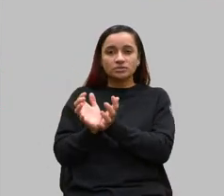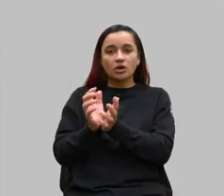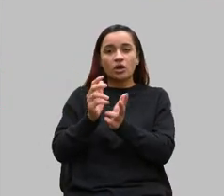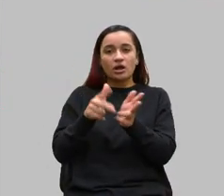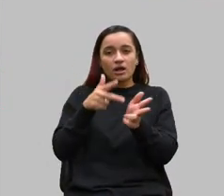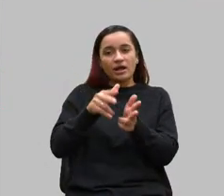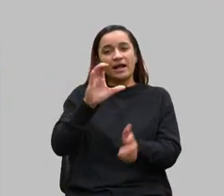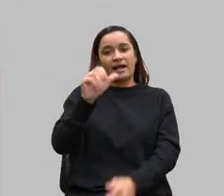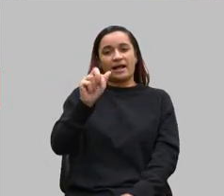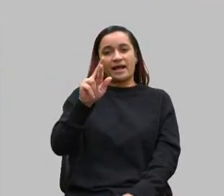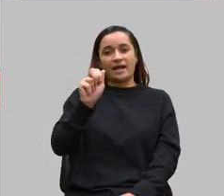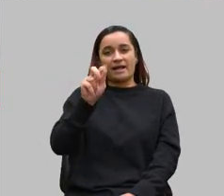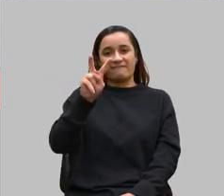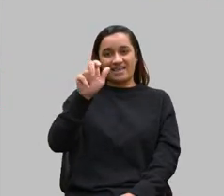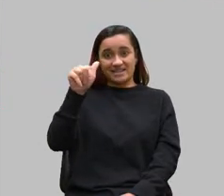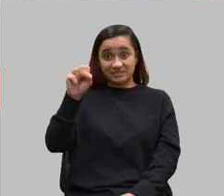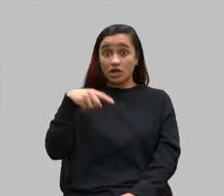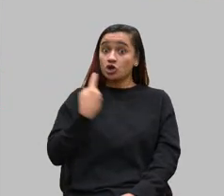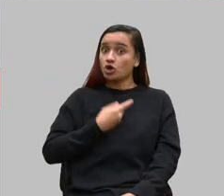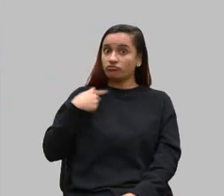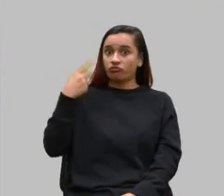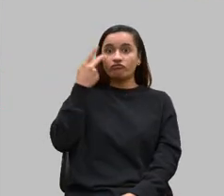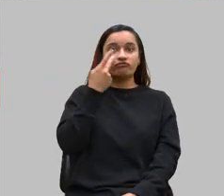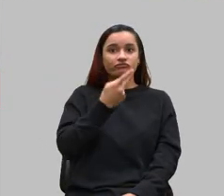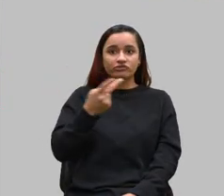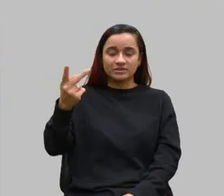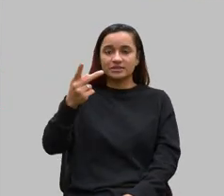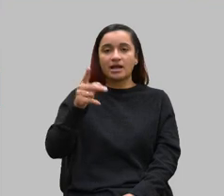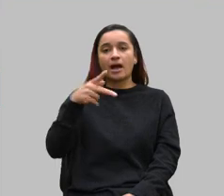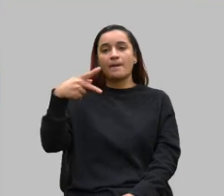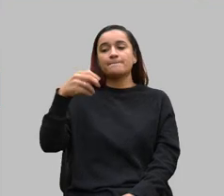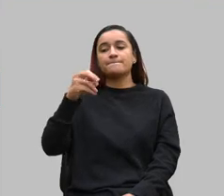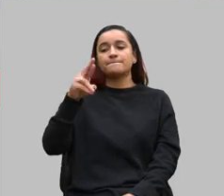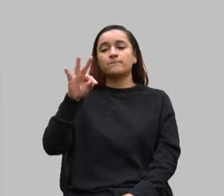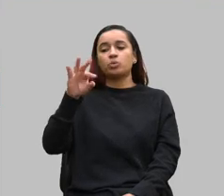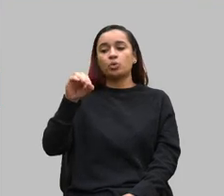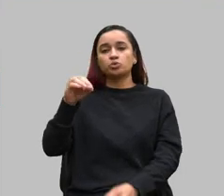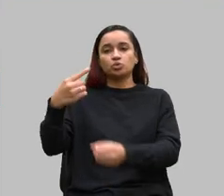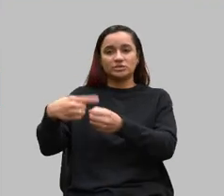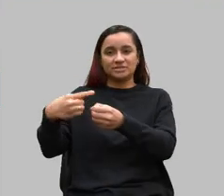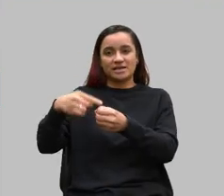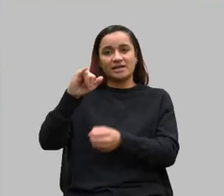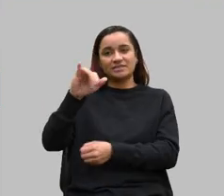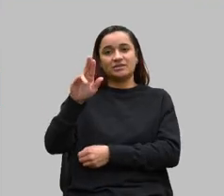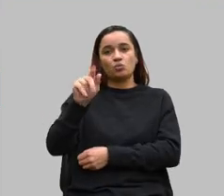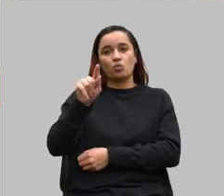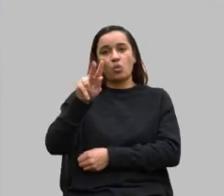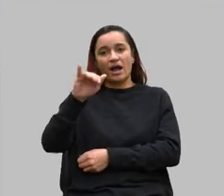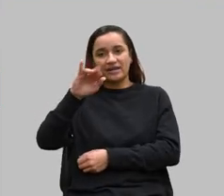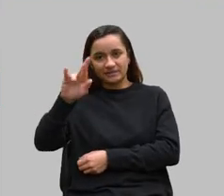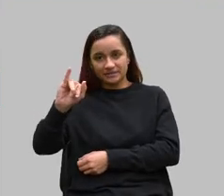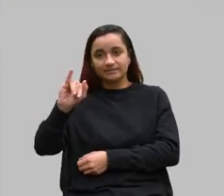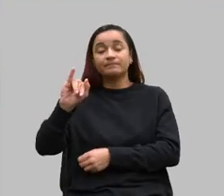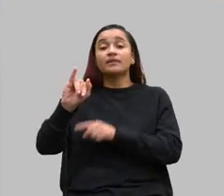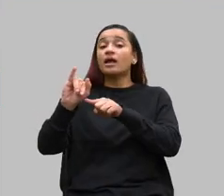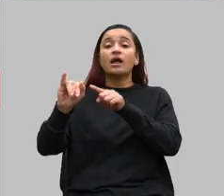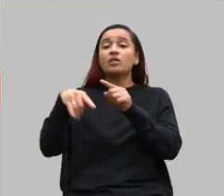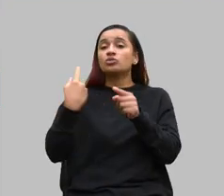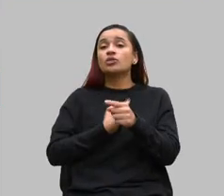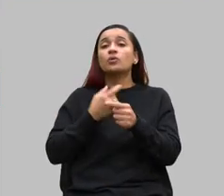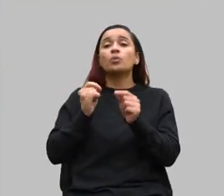Araguari e lá tem uma pera e vai sendo embarcado num vagão que